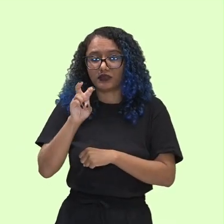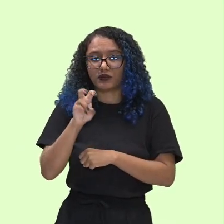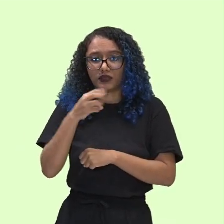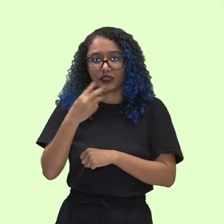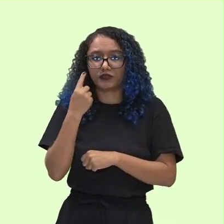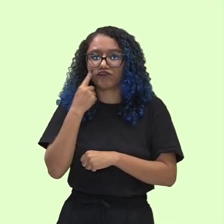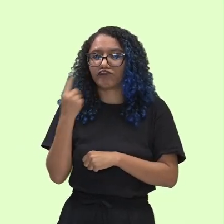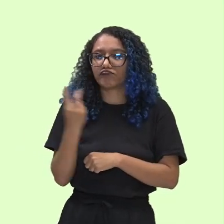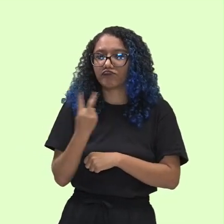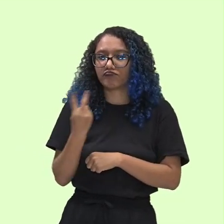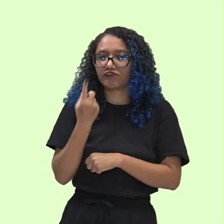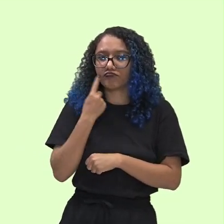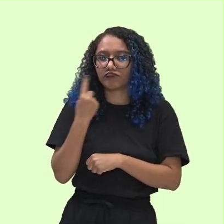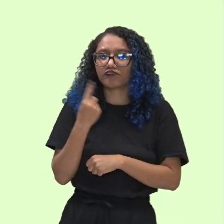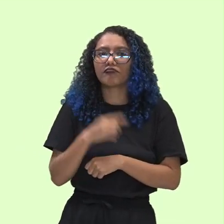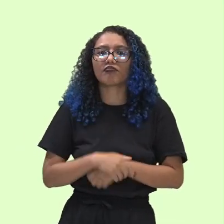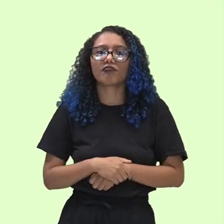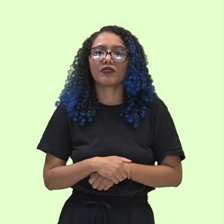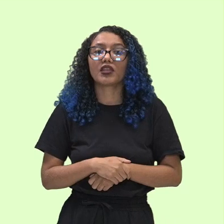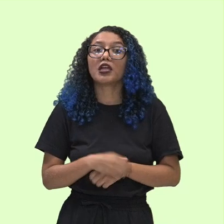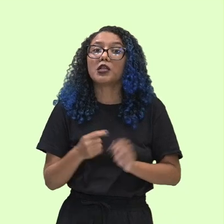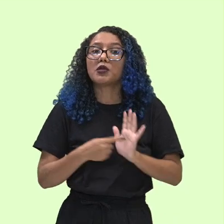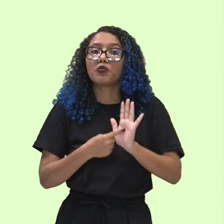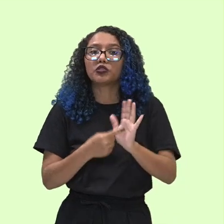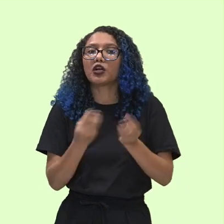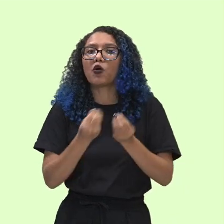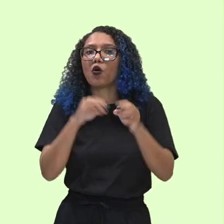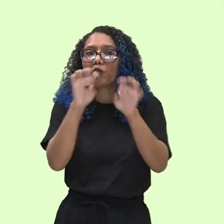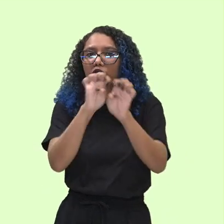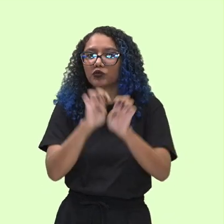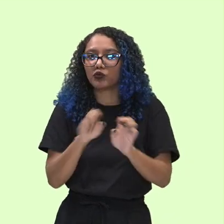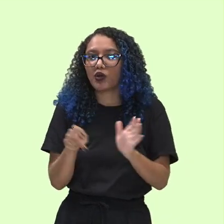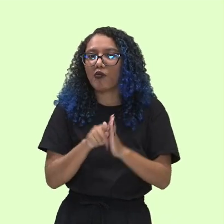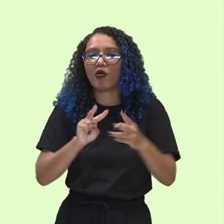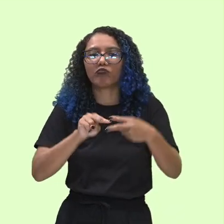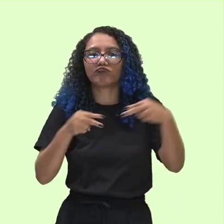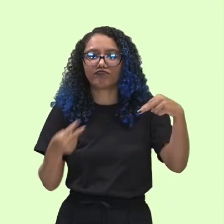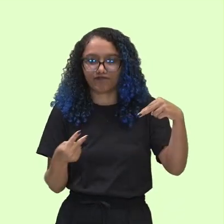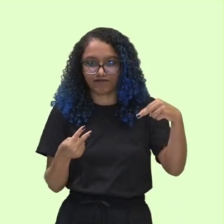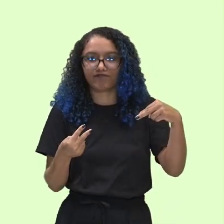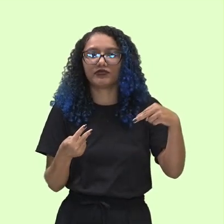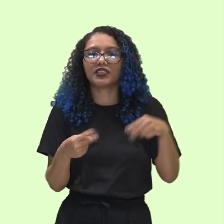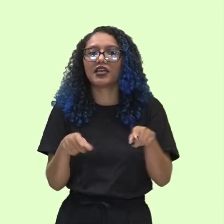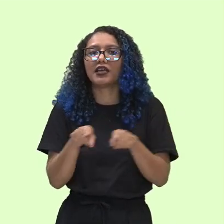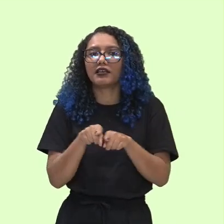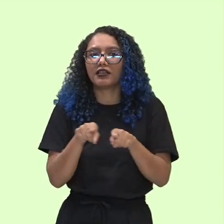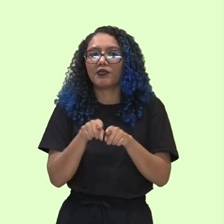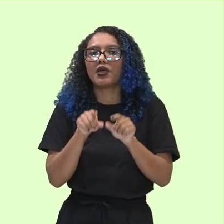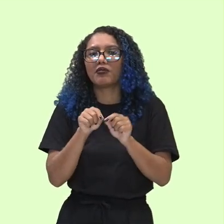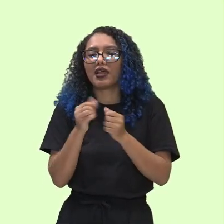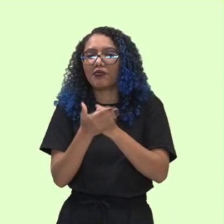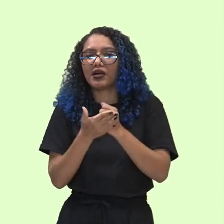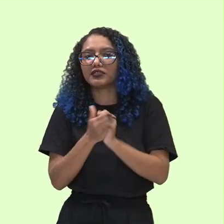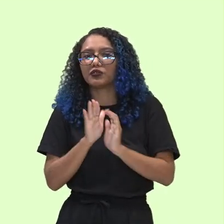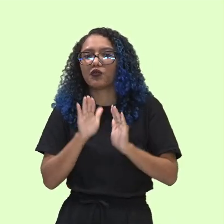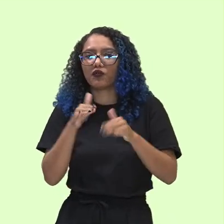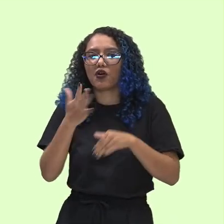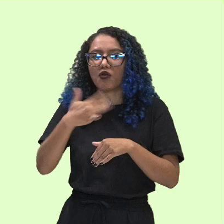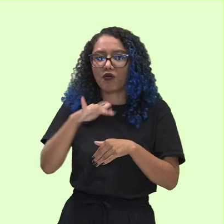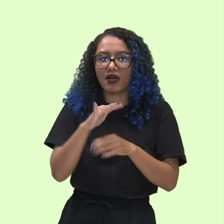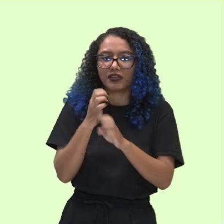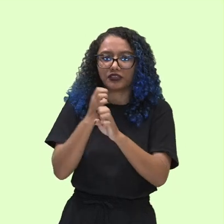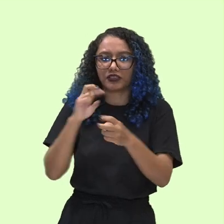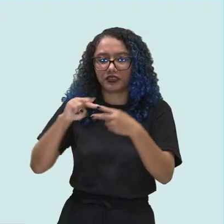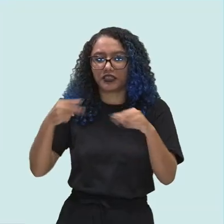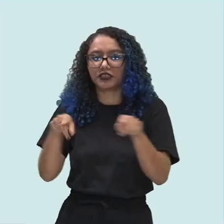Crick iluminaram a estrutura misteriosa do DNA, lançando as bases para a biologia molecular e a engenharia